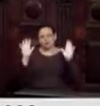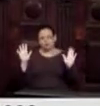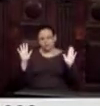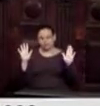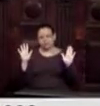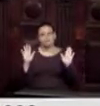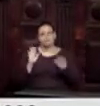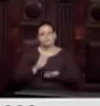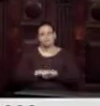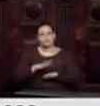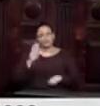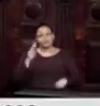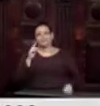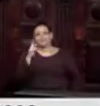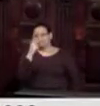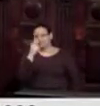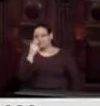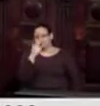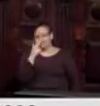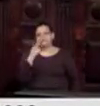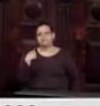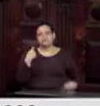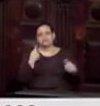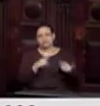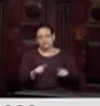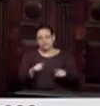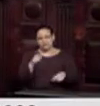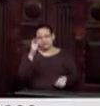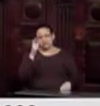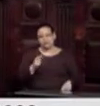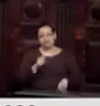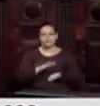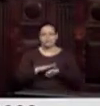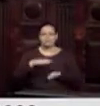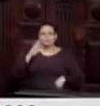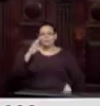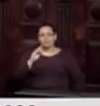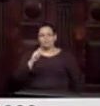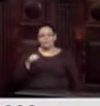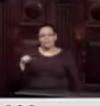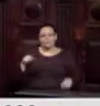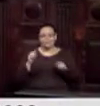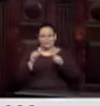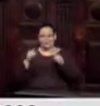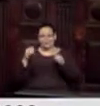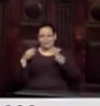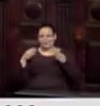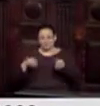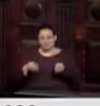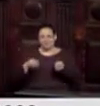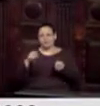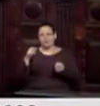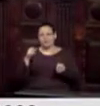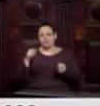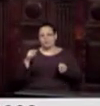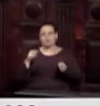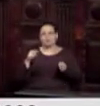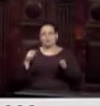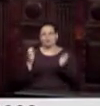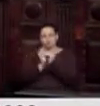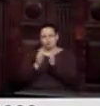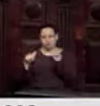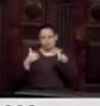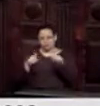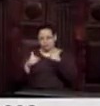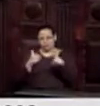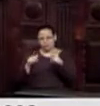Claramente, mais uma apunhalada em interesses maiores da classe trabalhadora. E quando falo classe